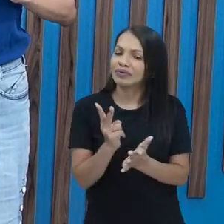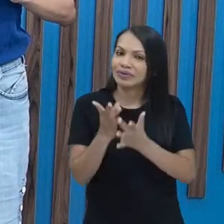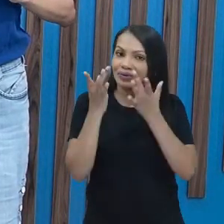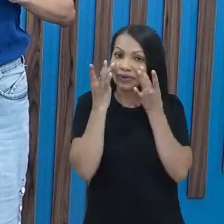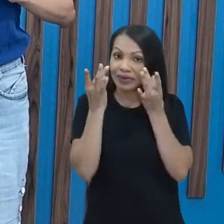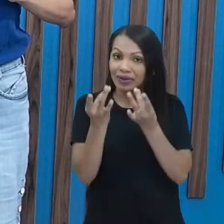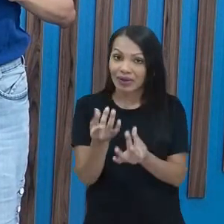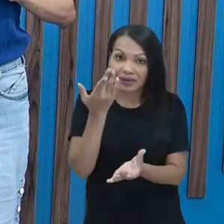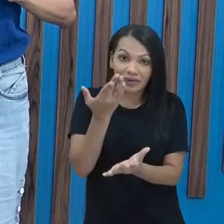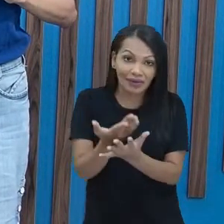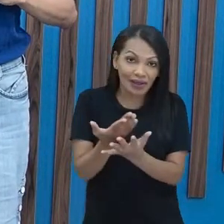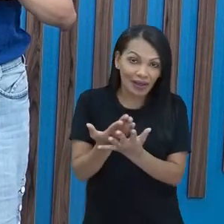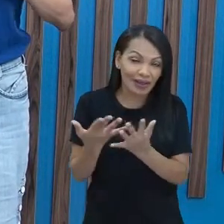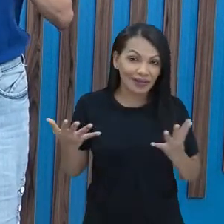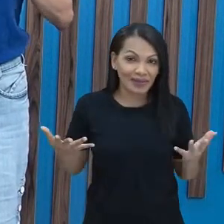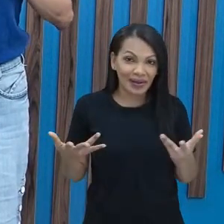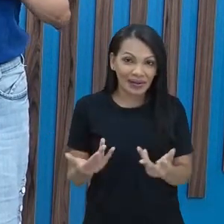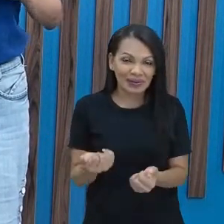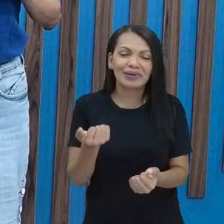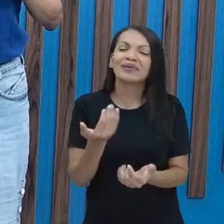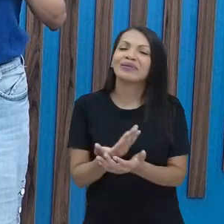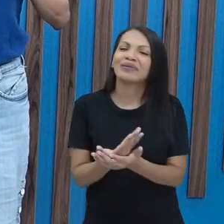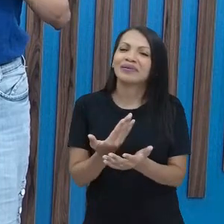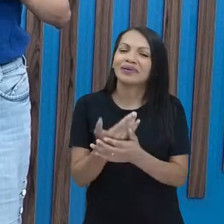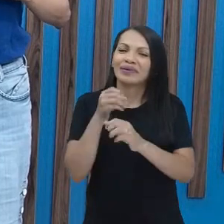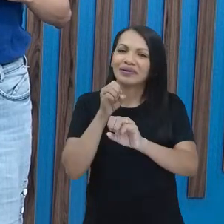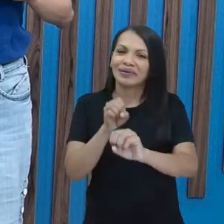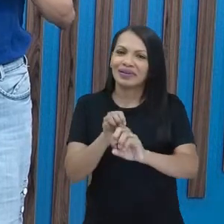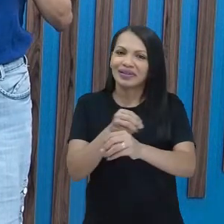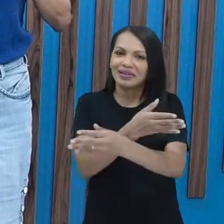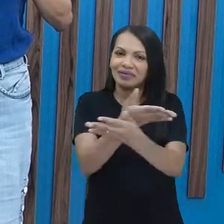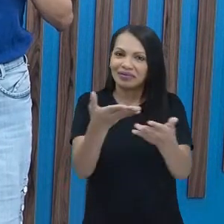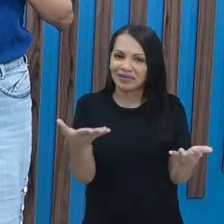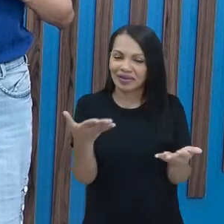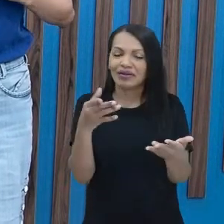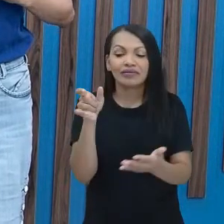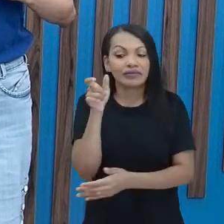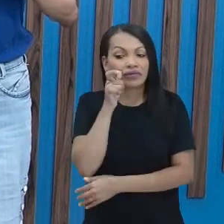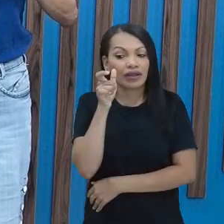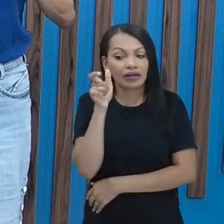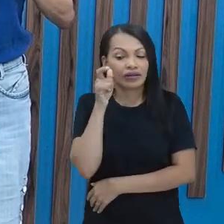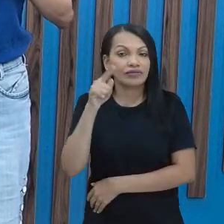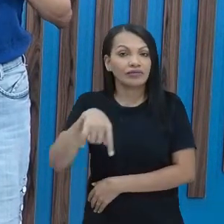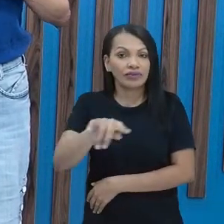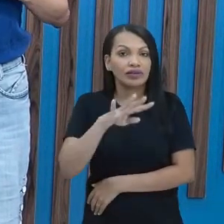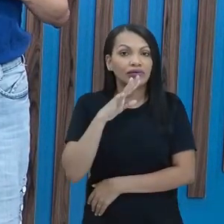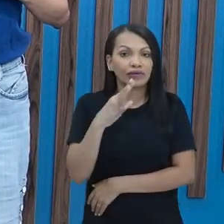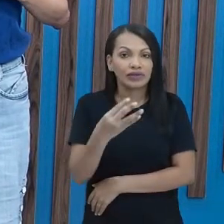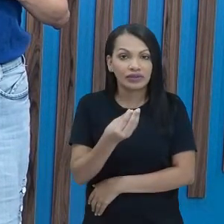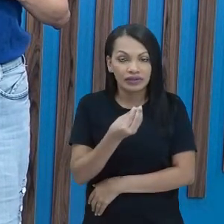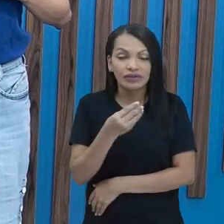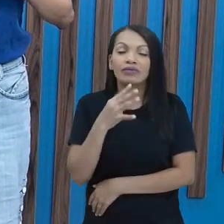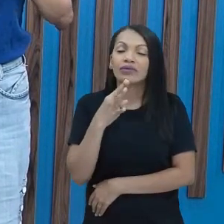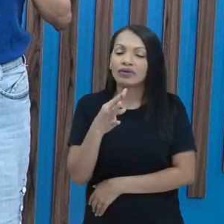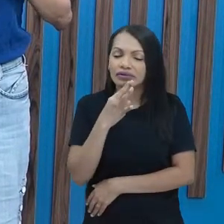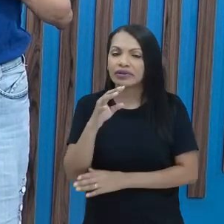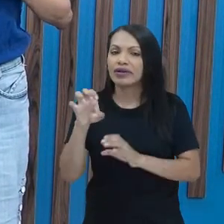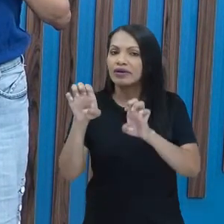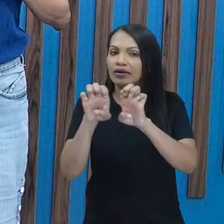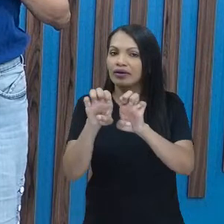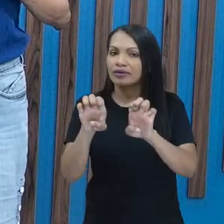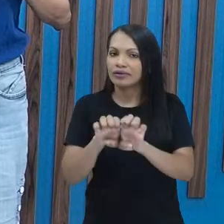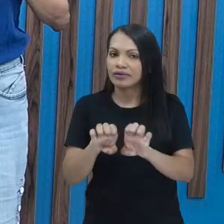bem atenção nesta aula, tá? Que essa aula vai estar bem interessante e a gente vai conhecer a estrutura de uma carta. É